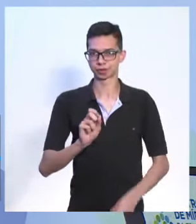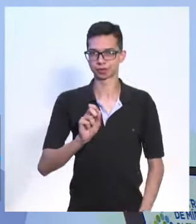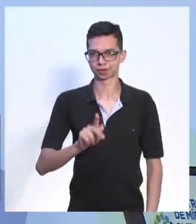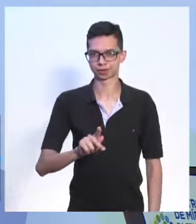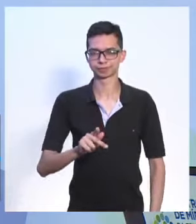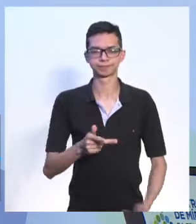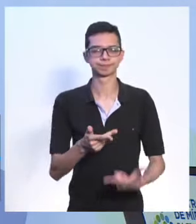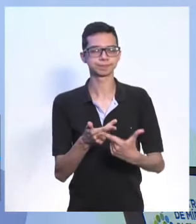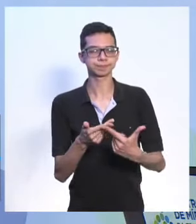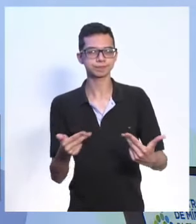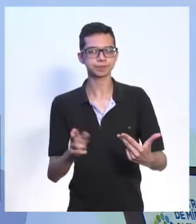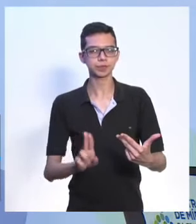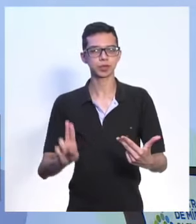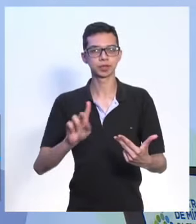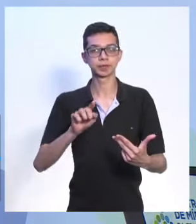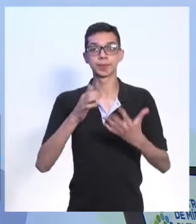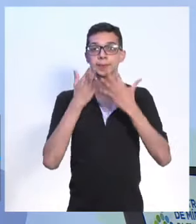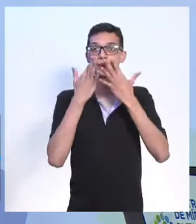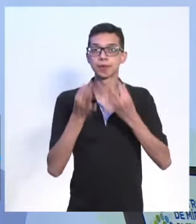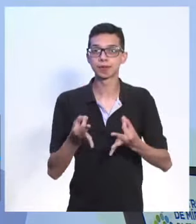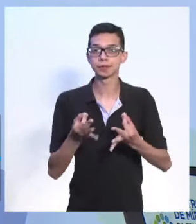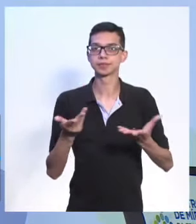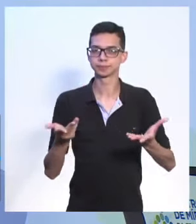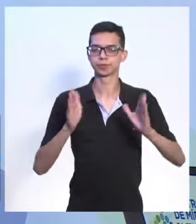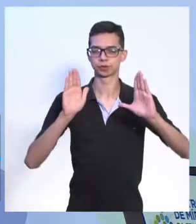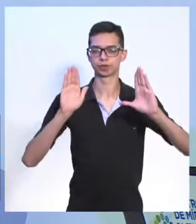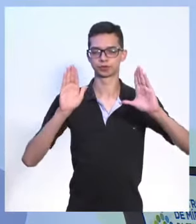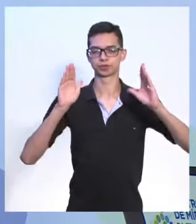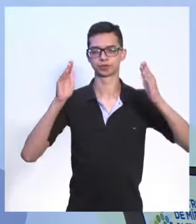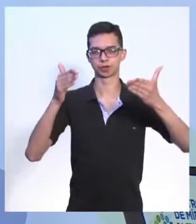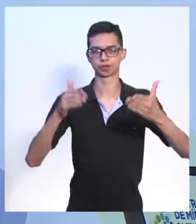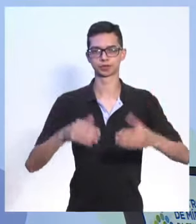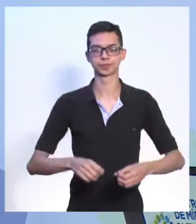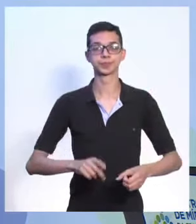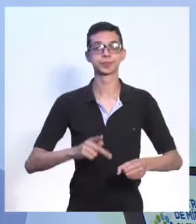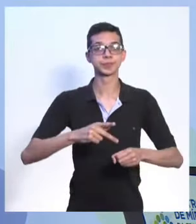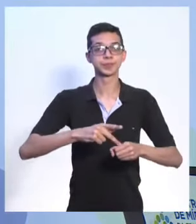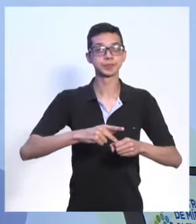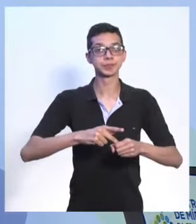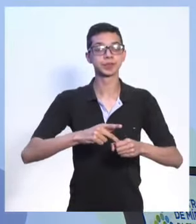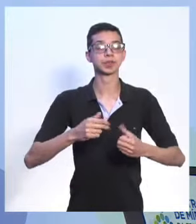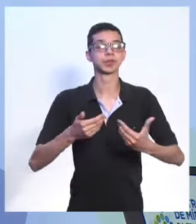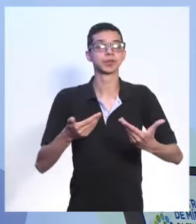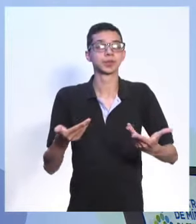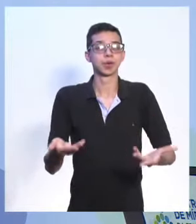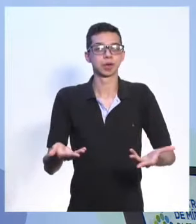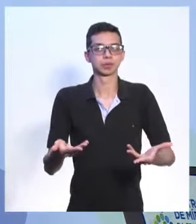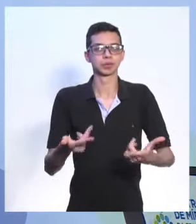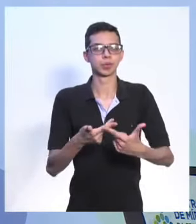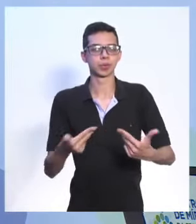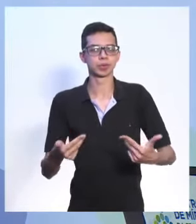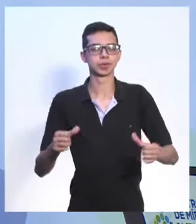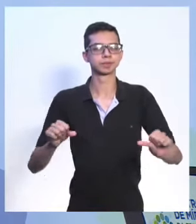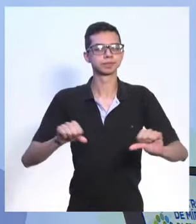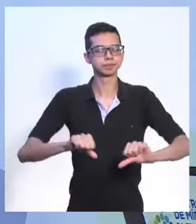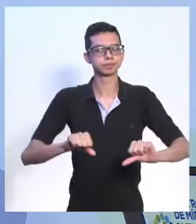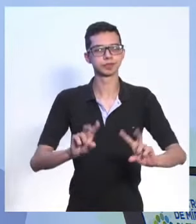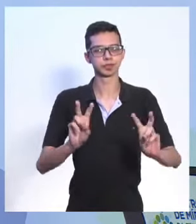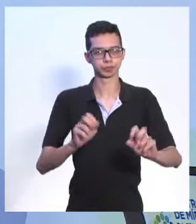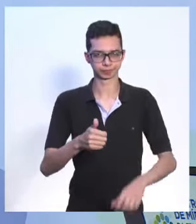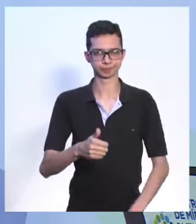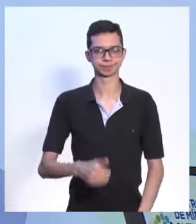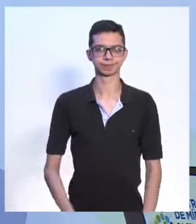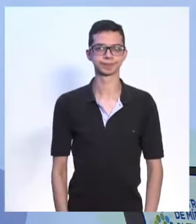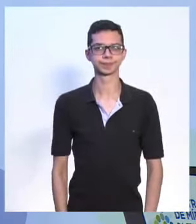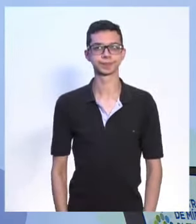segunda partezinha e a gente vai aí focar no combustível fóssil, quais são as desvantagens desta parte. Tudo